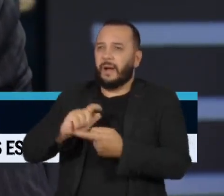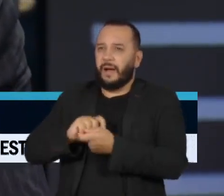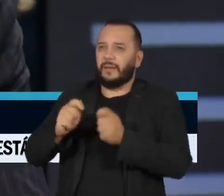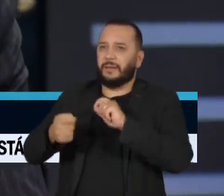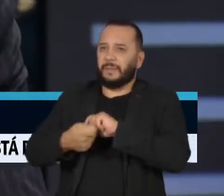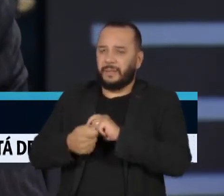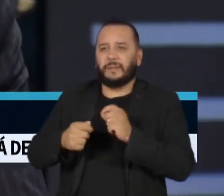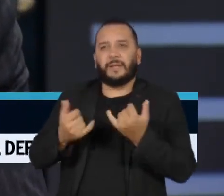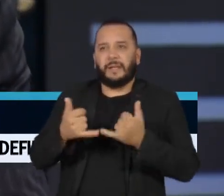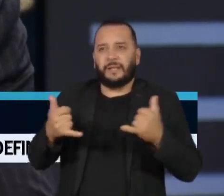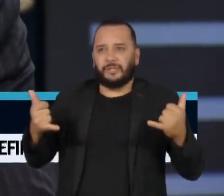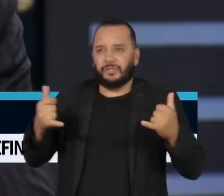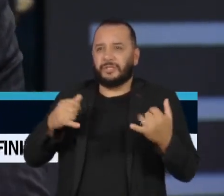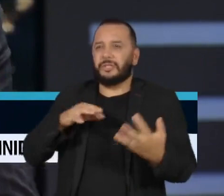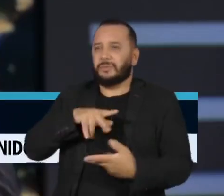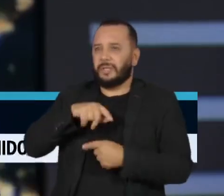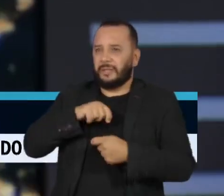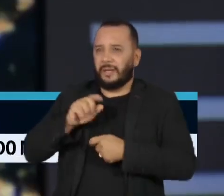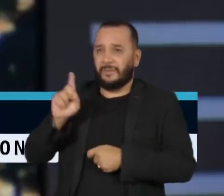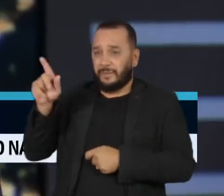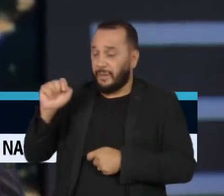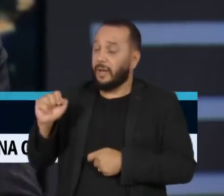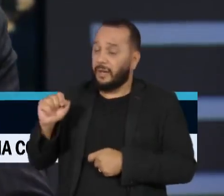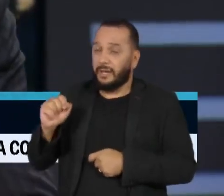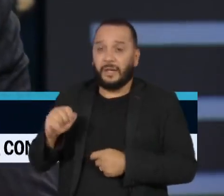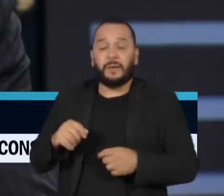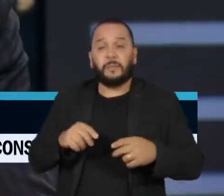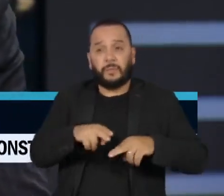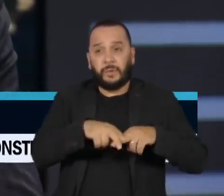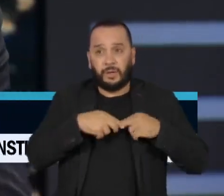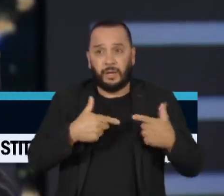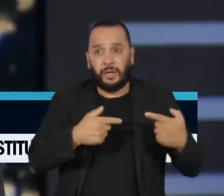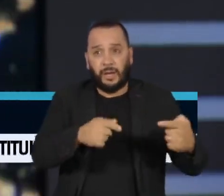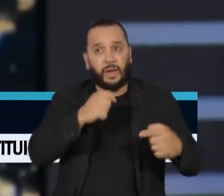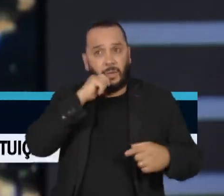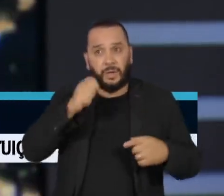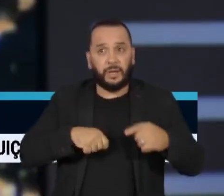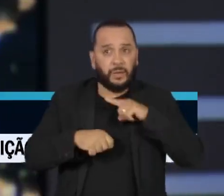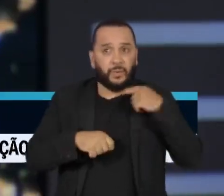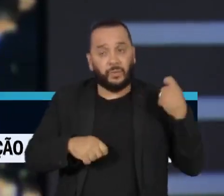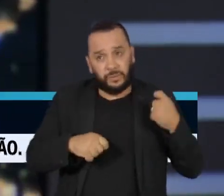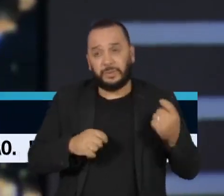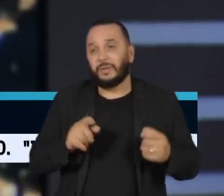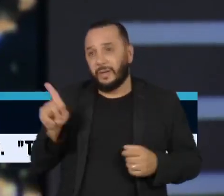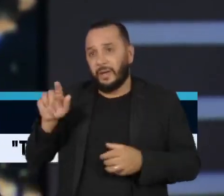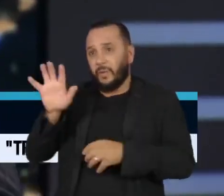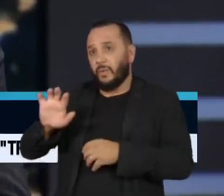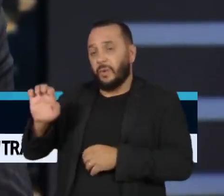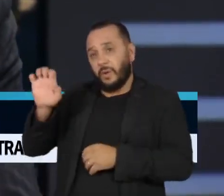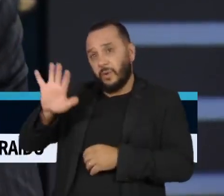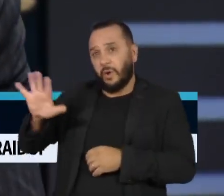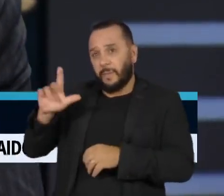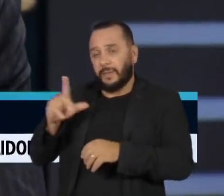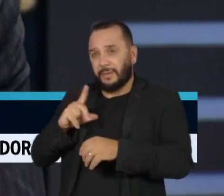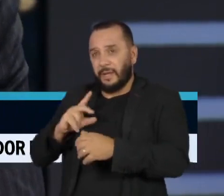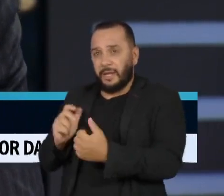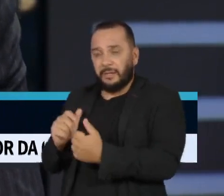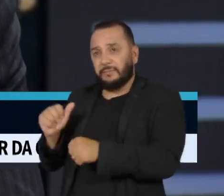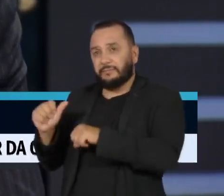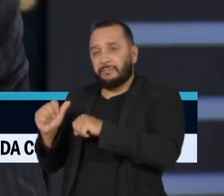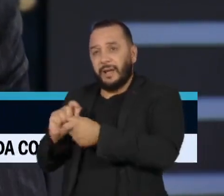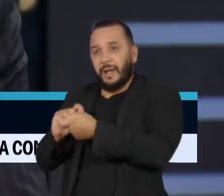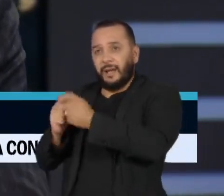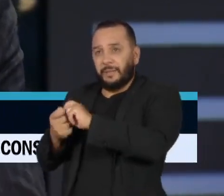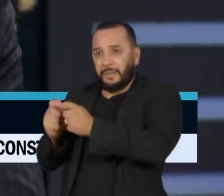problema da da Ucrânia Russia ele tá no meio dessa transição então talvez o pior tenha passado o ano que vem então assim Possivelmente